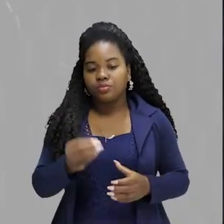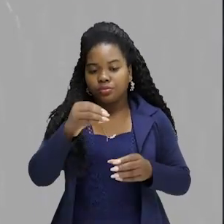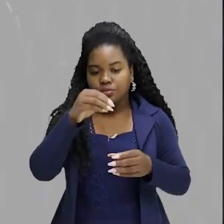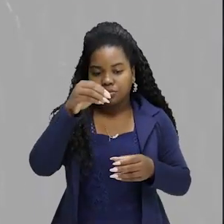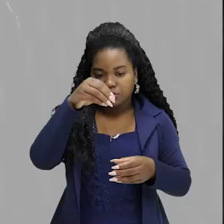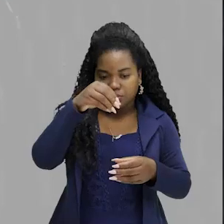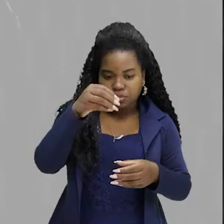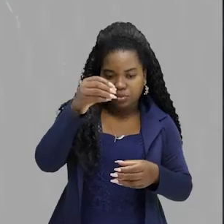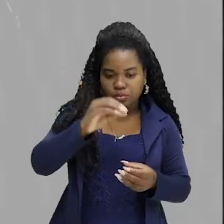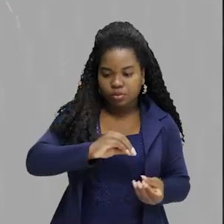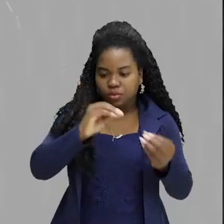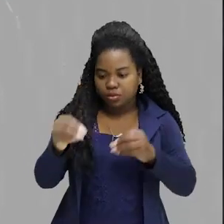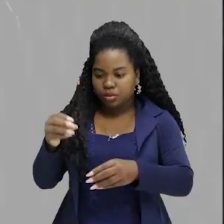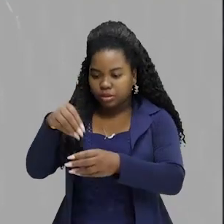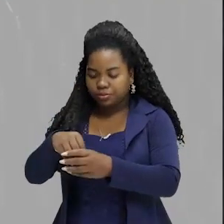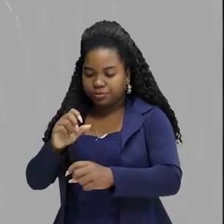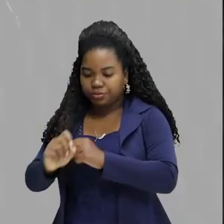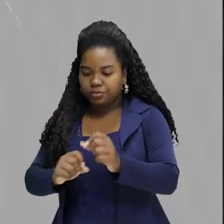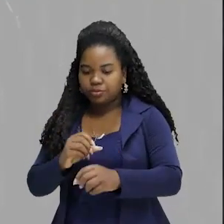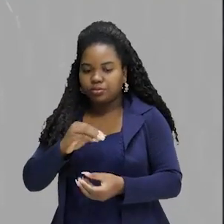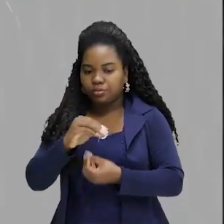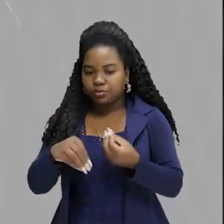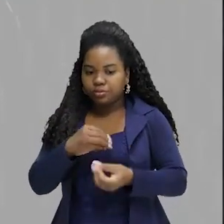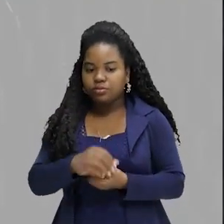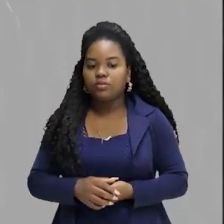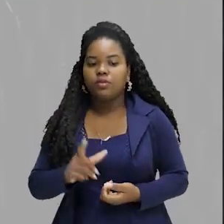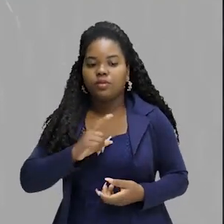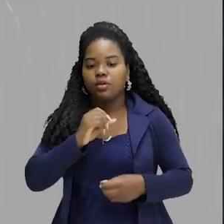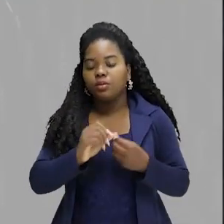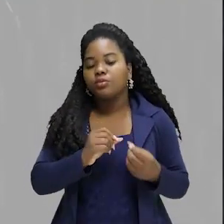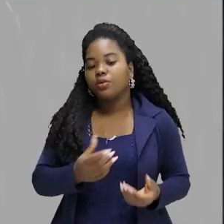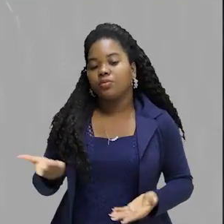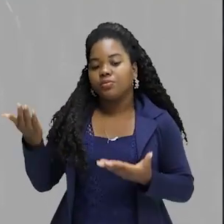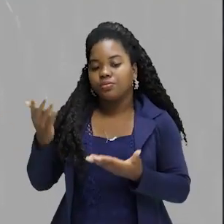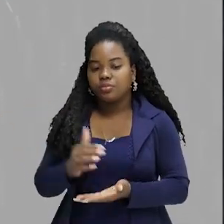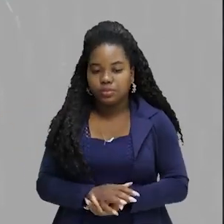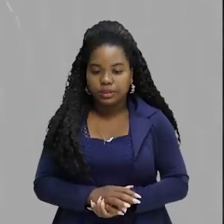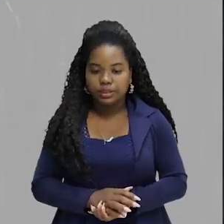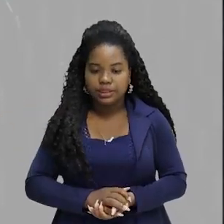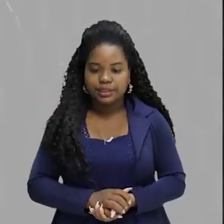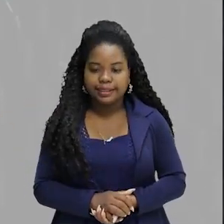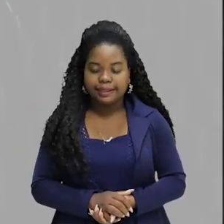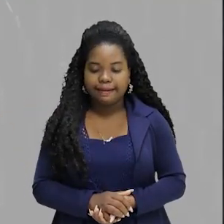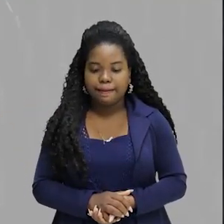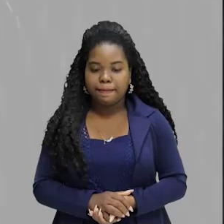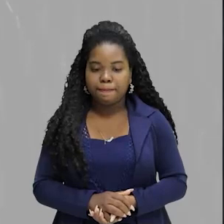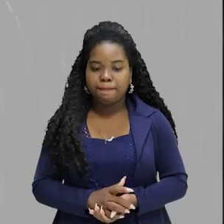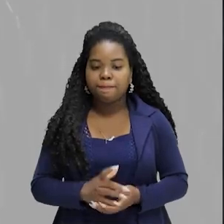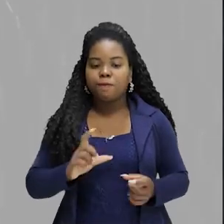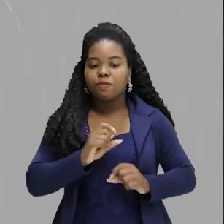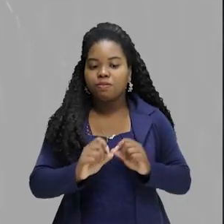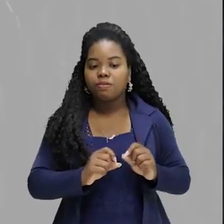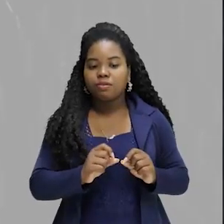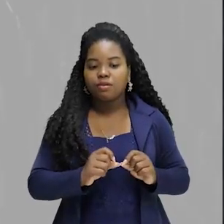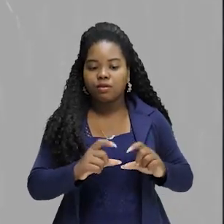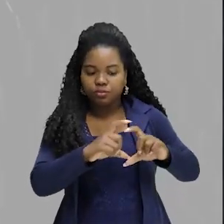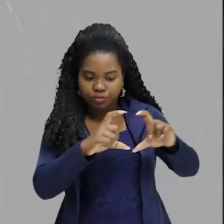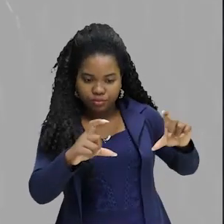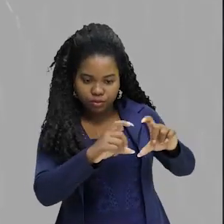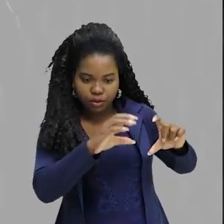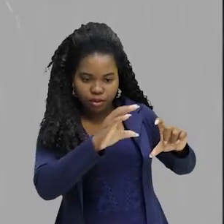guardar soluções. Então, aqui nós temos uma solução. Só que olha só o rótulo dele. Ele colocou apenas